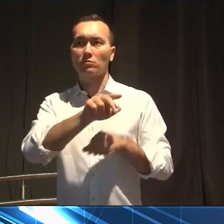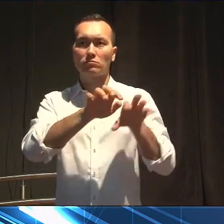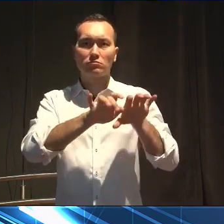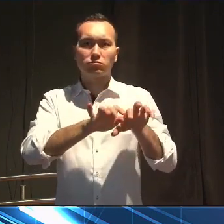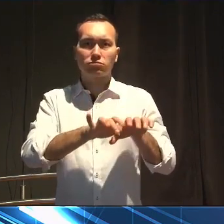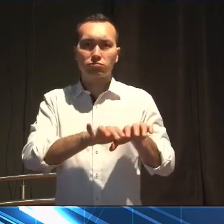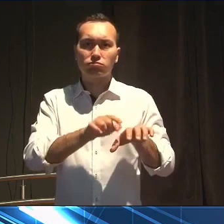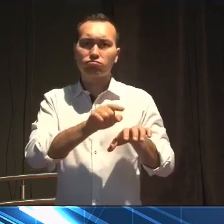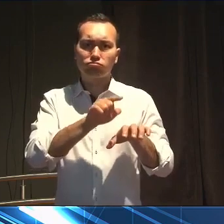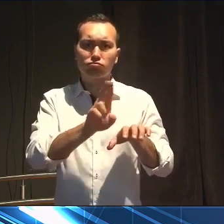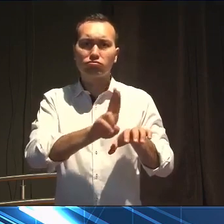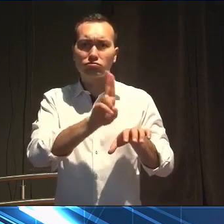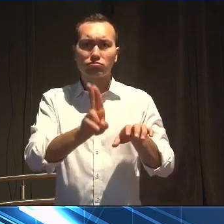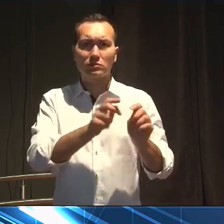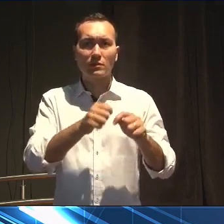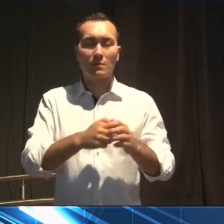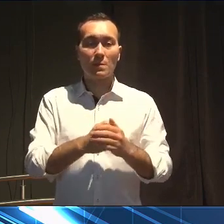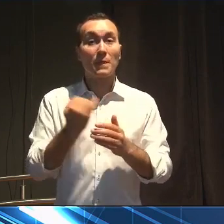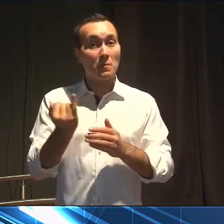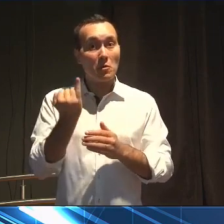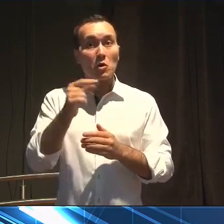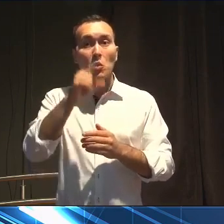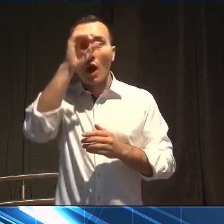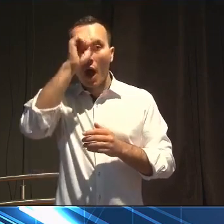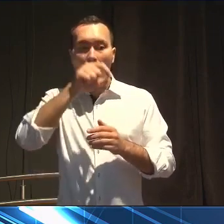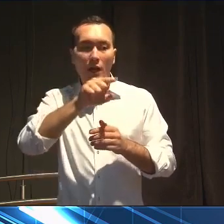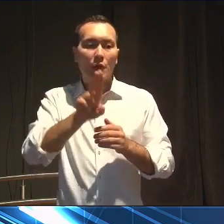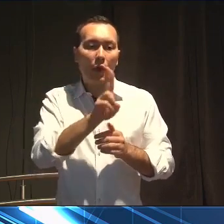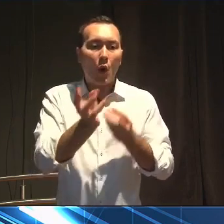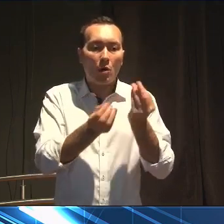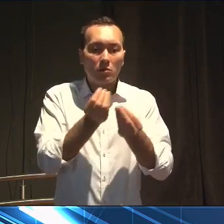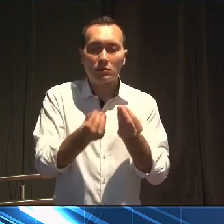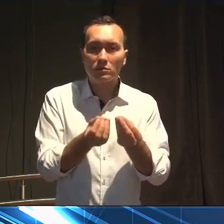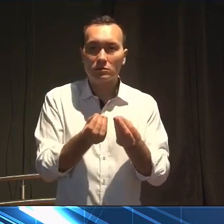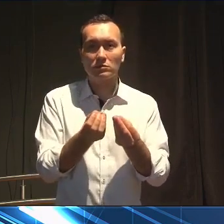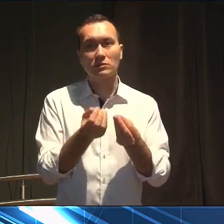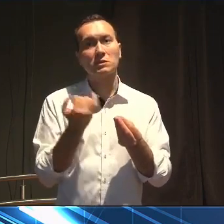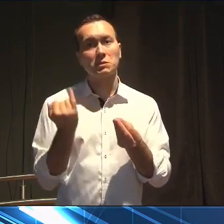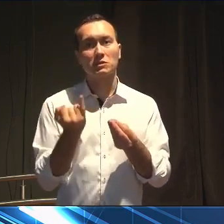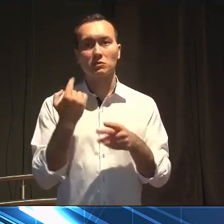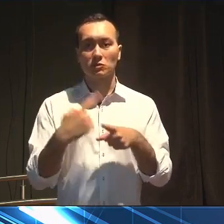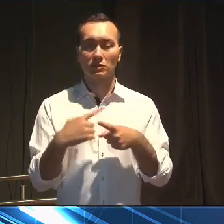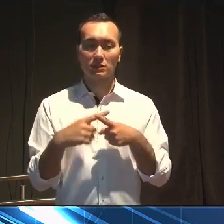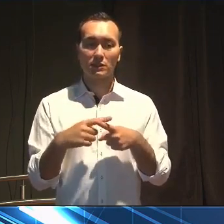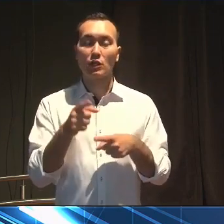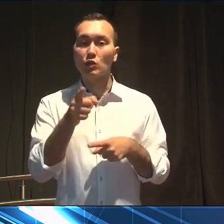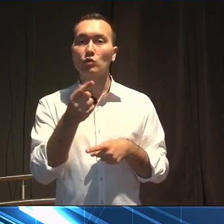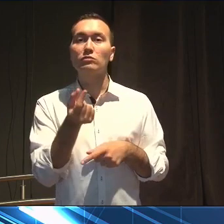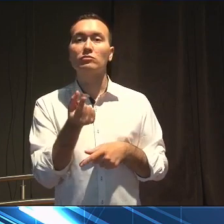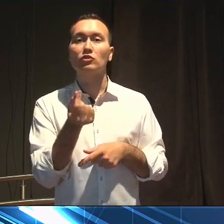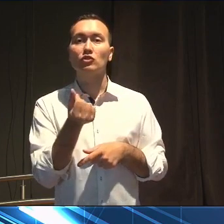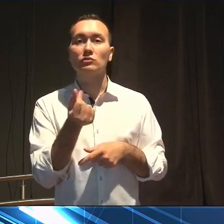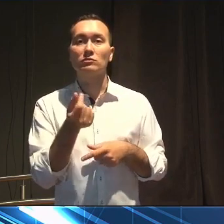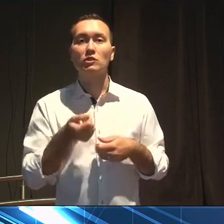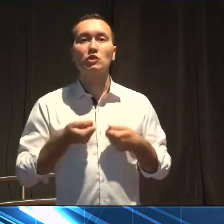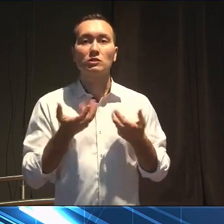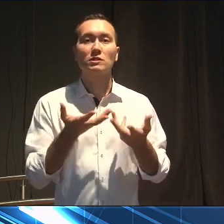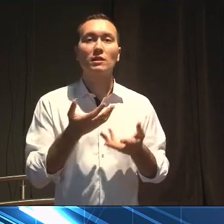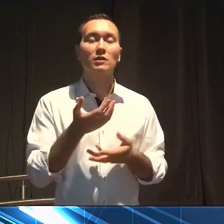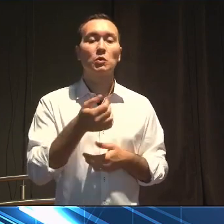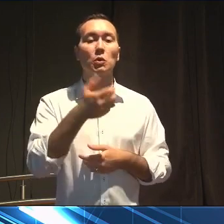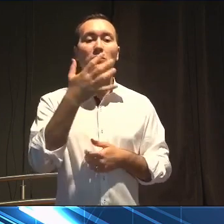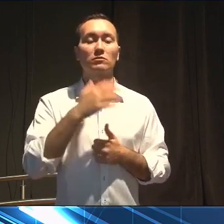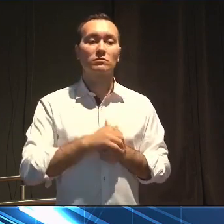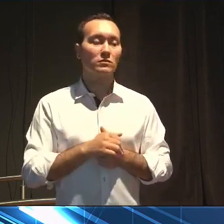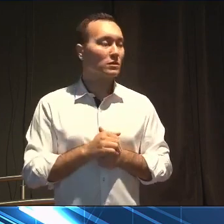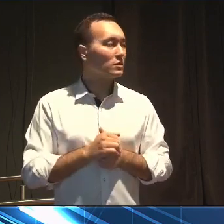a trabalhar com GPU pelo seguinte: o maior custo que a gente tem quando vai usar uma GPU para processamento é o custo de tirar o dado da